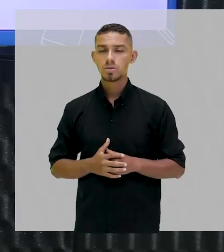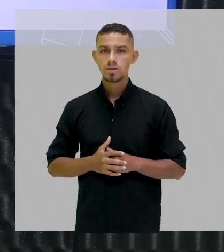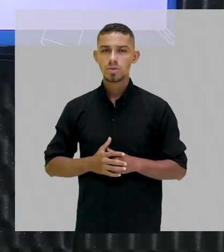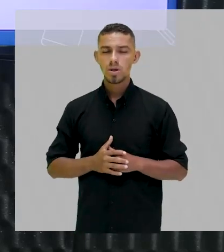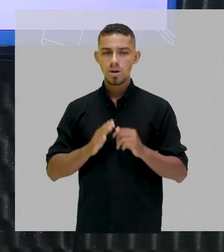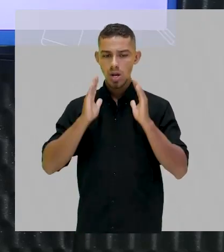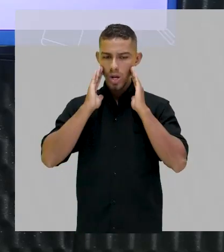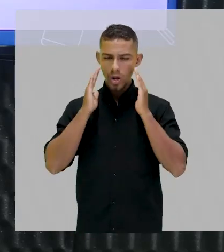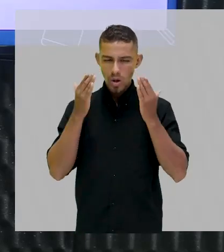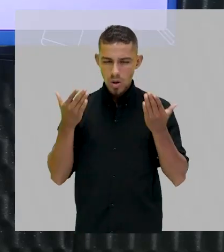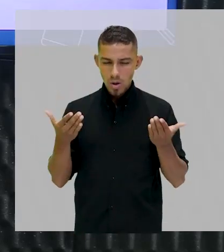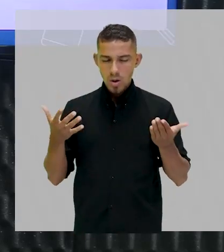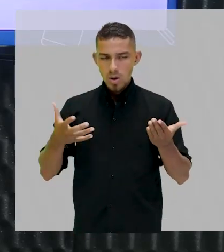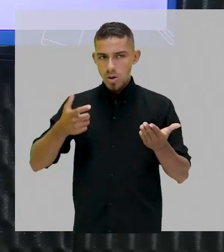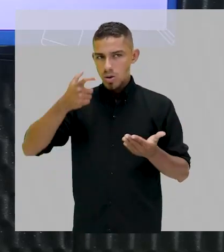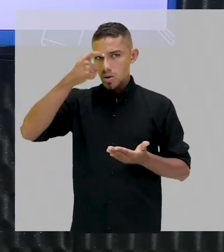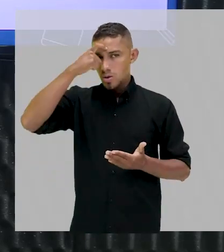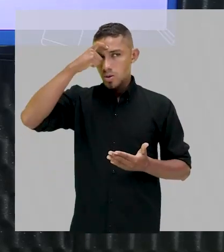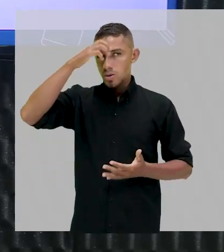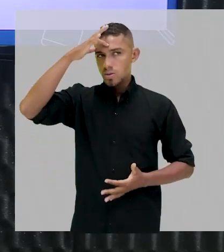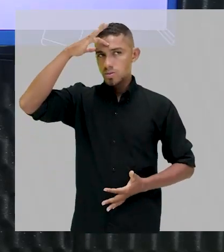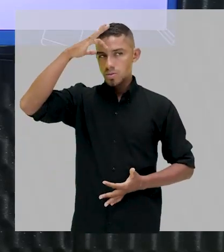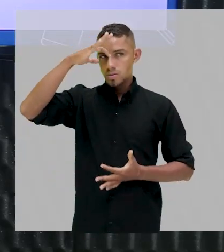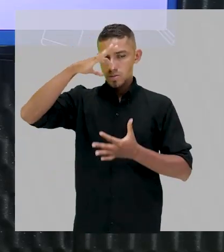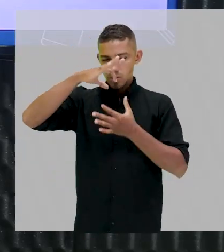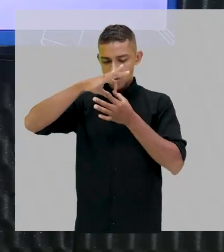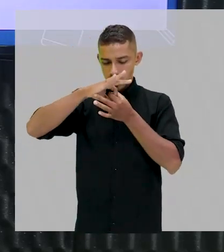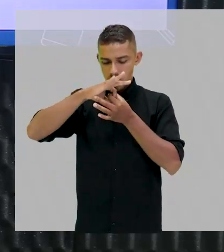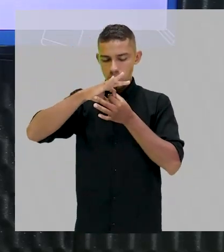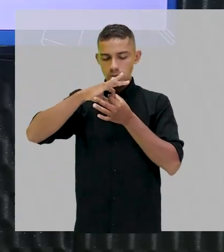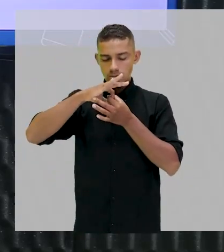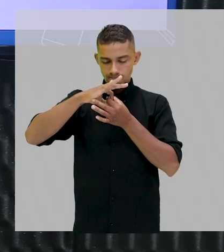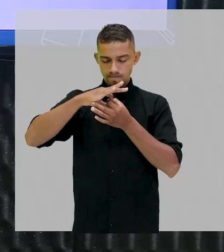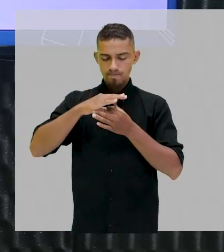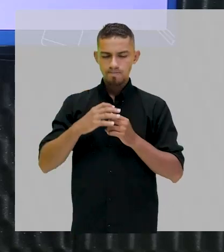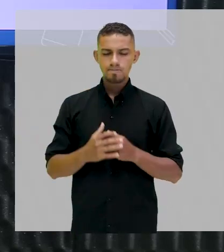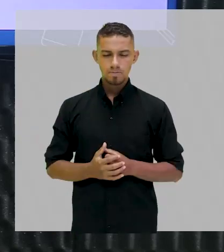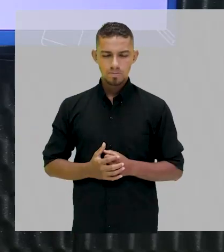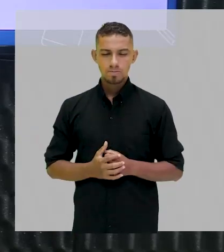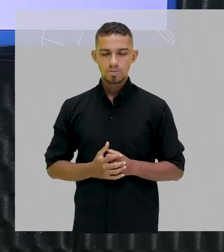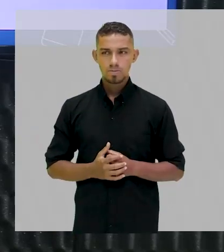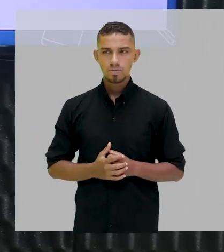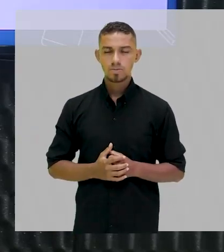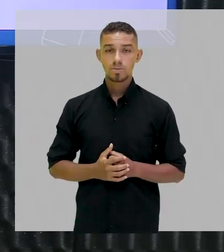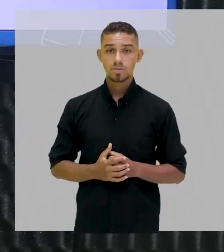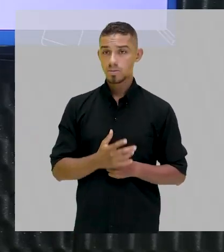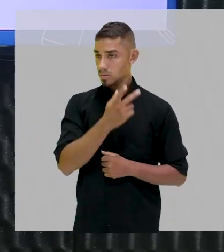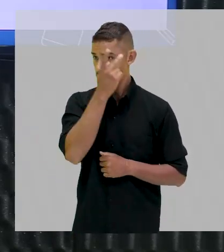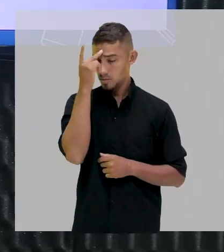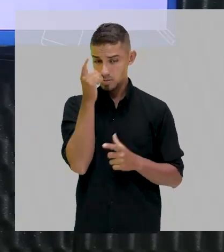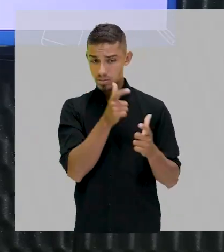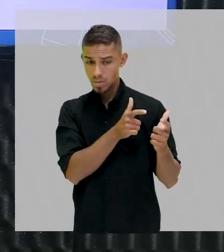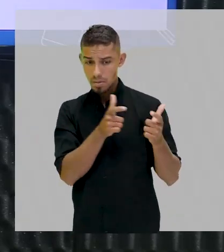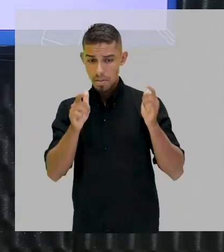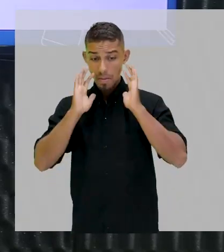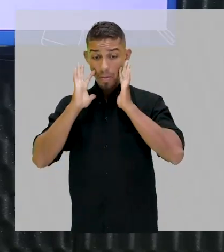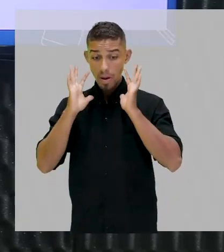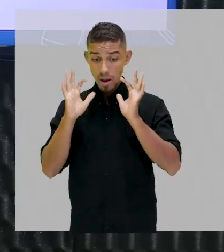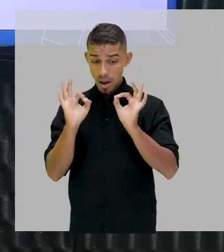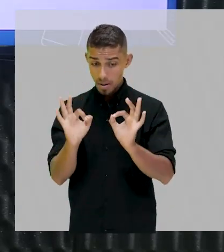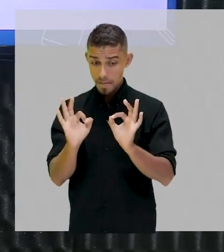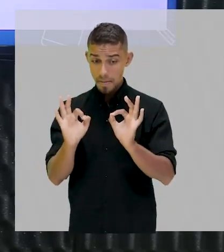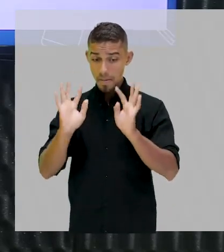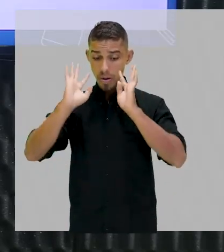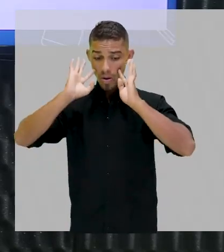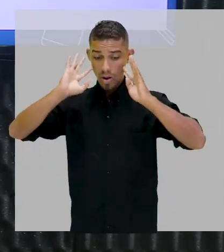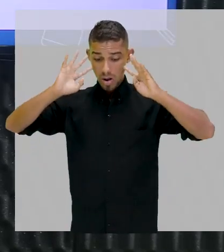você acaba aqui tendo ali uma certa concentração nos movimentos que você está executando. Quanto maior atenção você